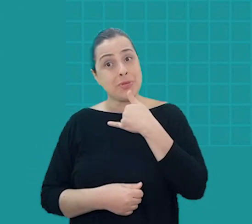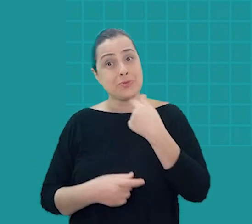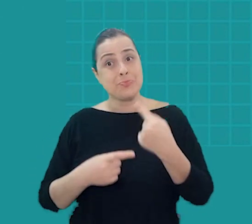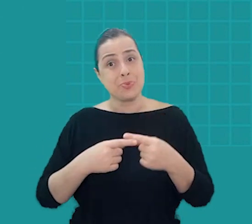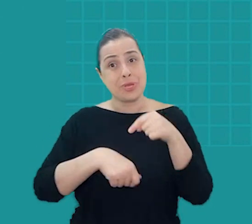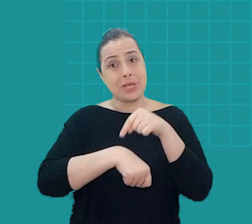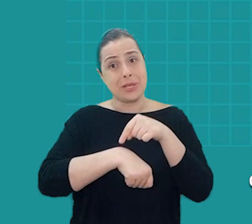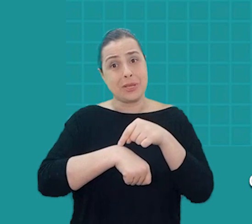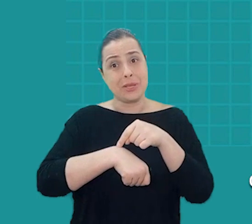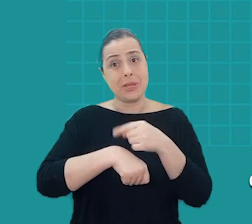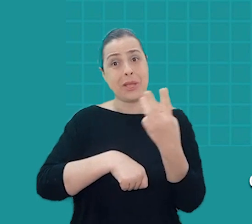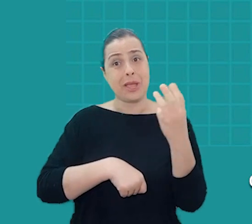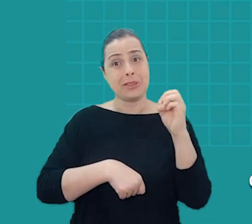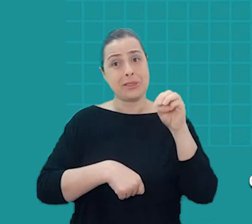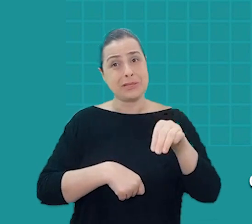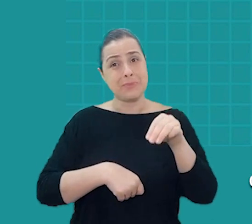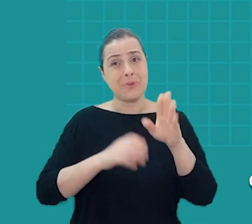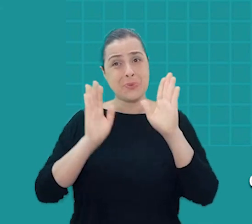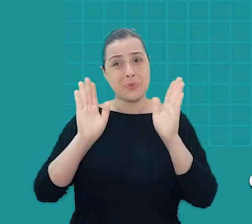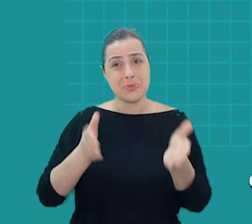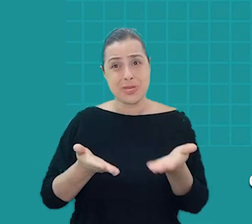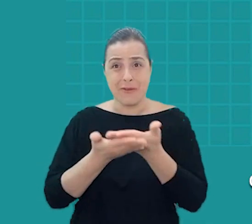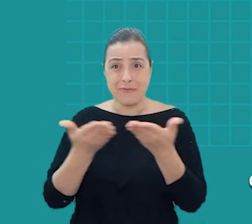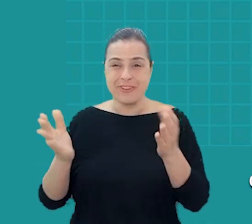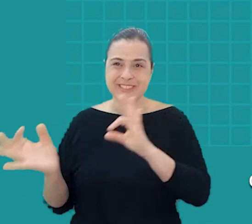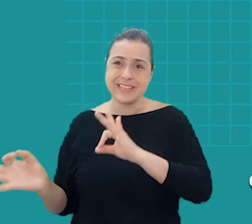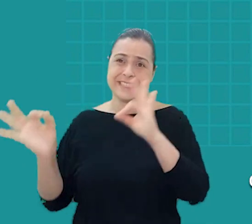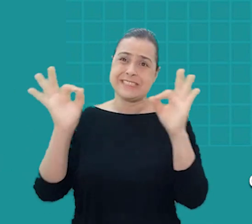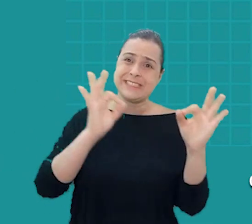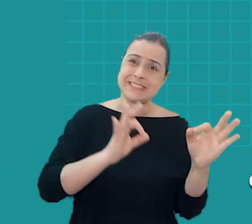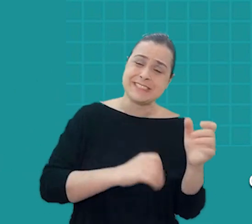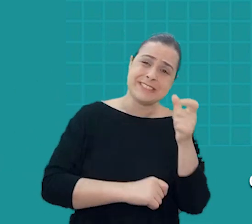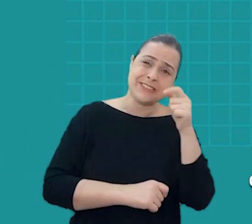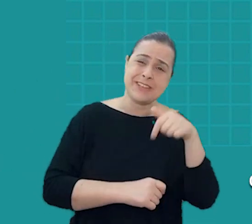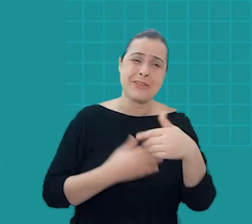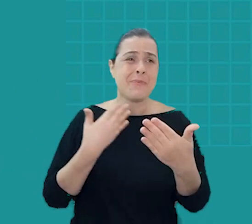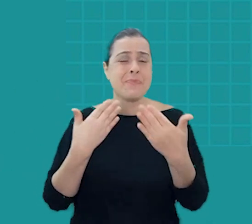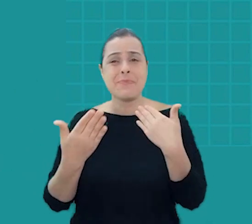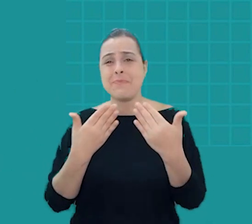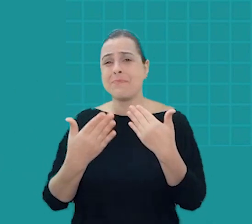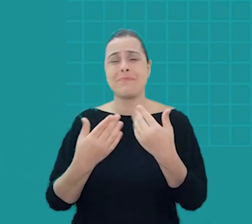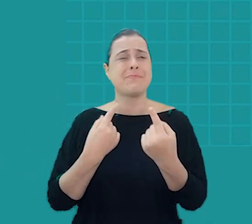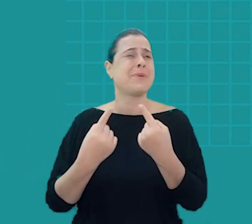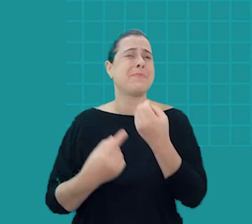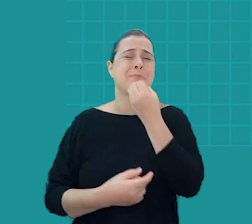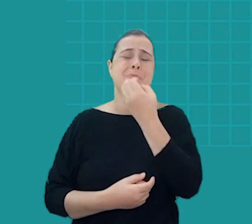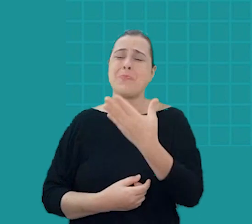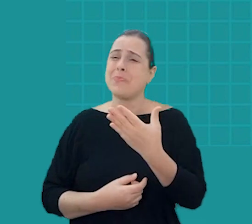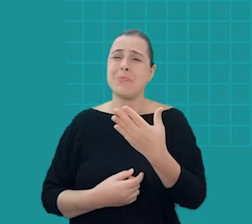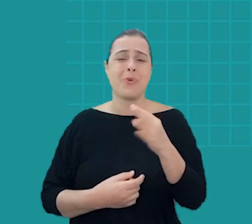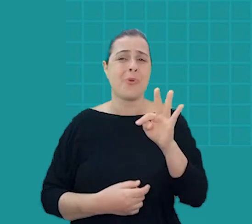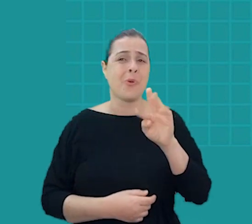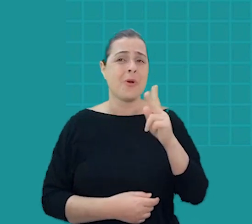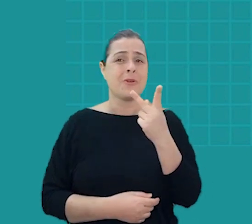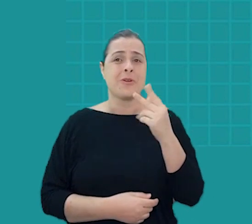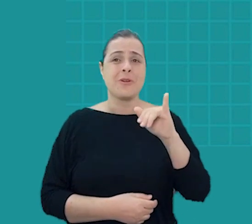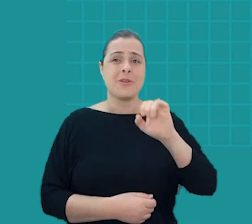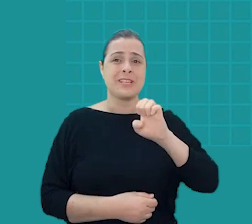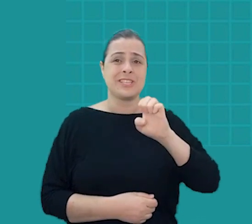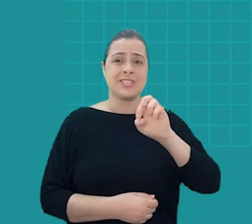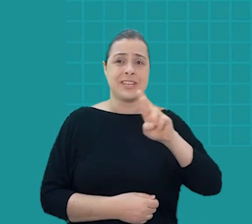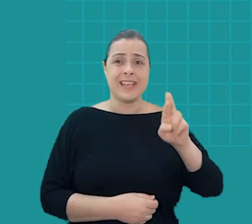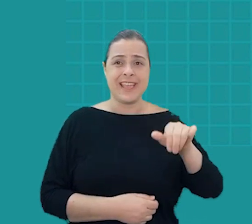Você deve estar olhando na tela do seu celular, quem está assistindo o celular, o touchscreen, que agora a tela é completa, antes a